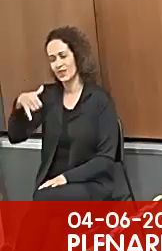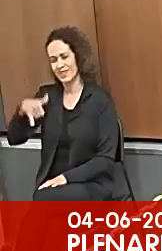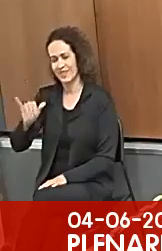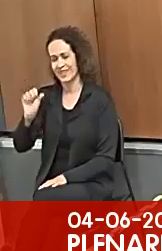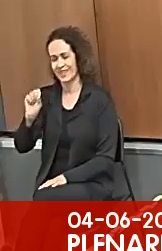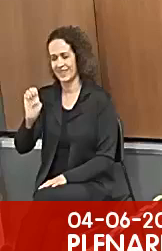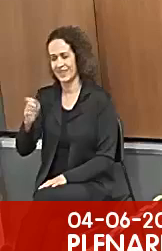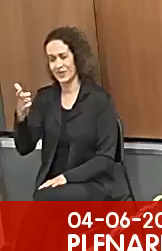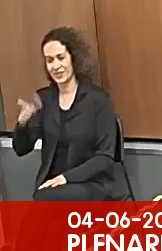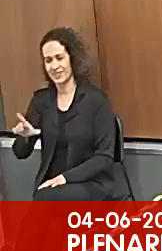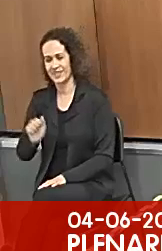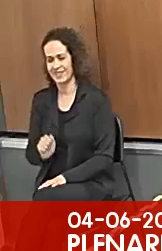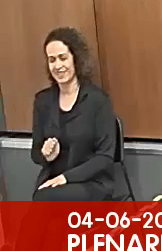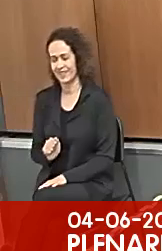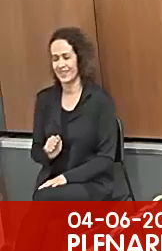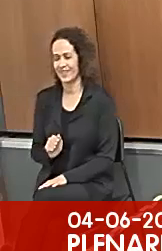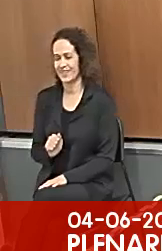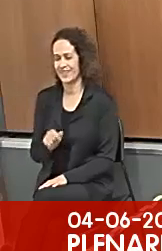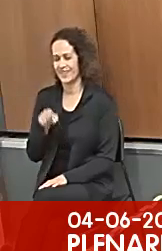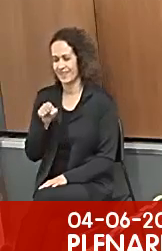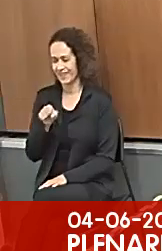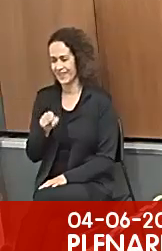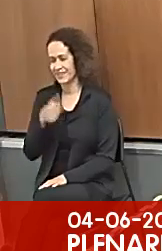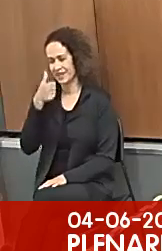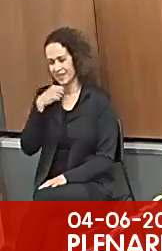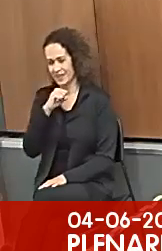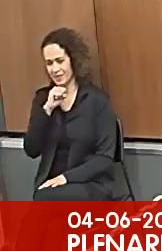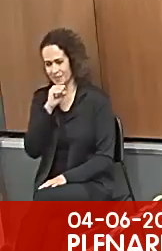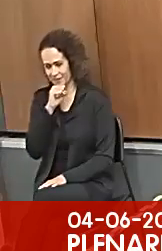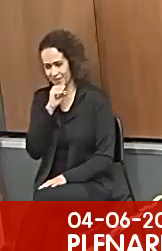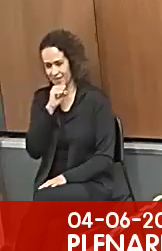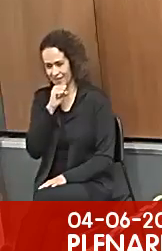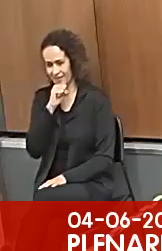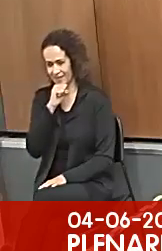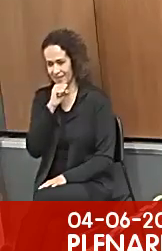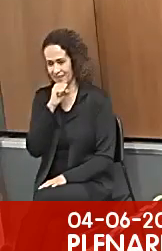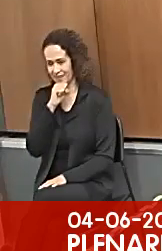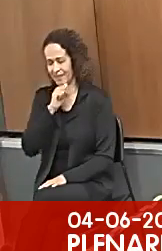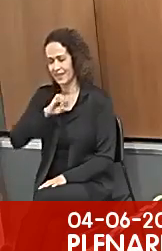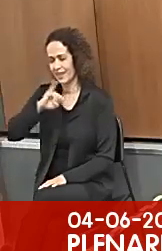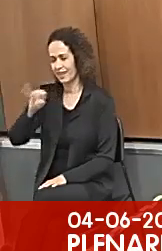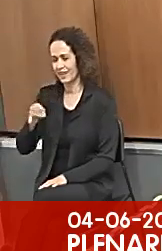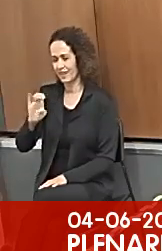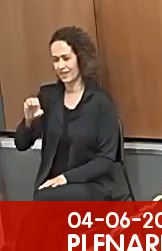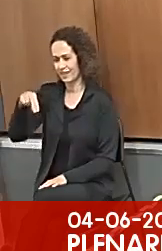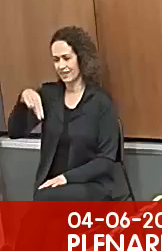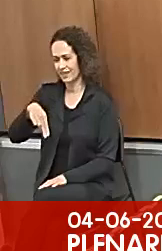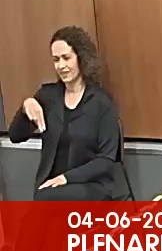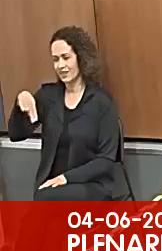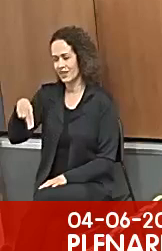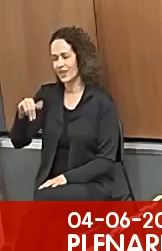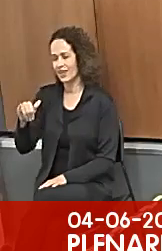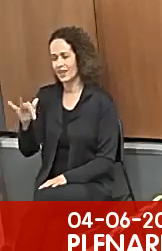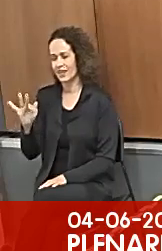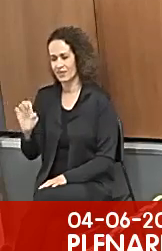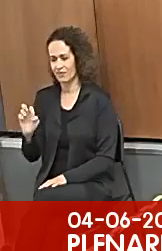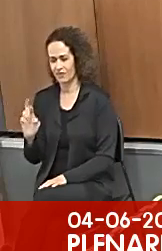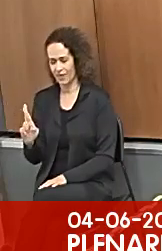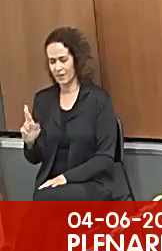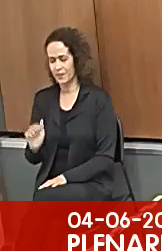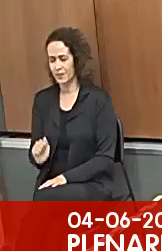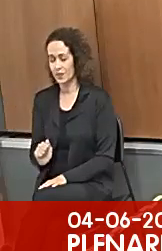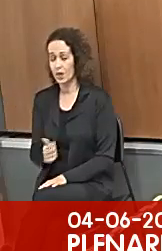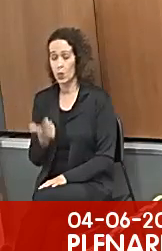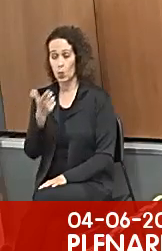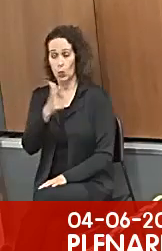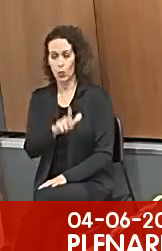então. Então, a Deise de Matos Ramos, que é a mãe, é você, né? Então, isso. Então, a mãe